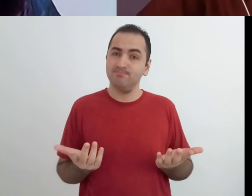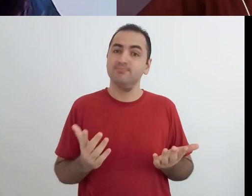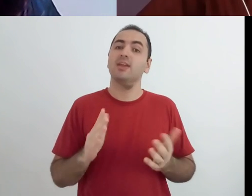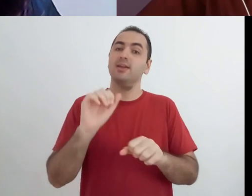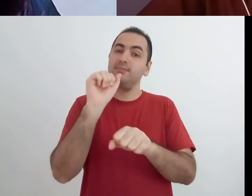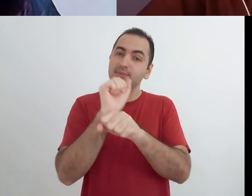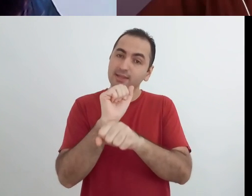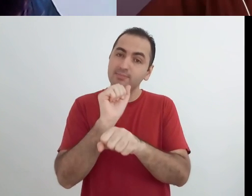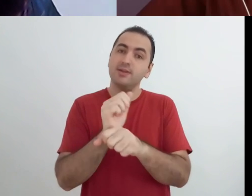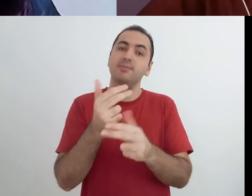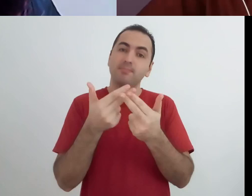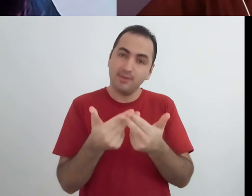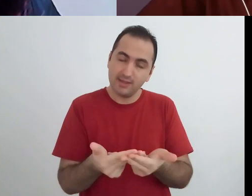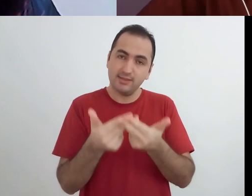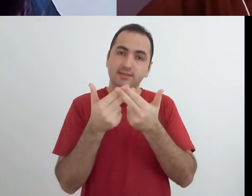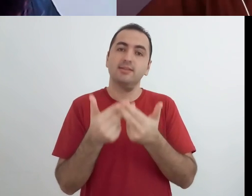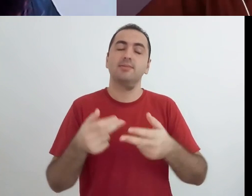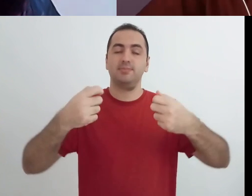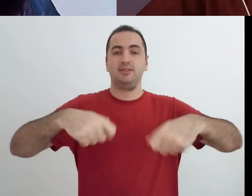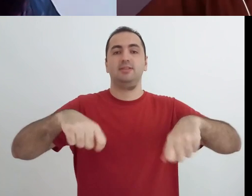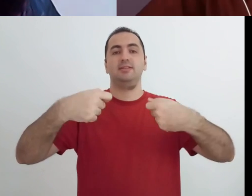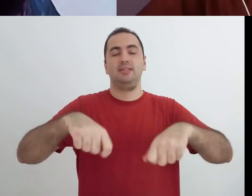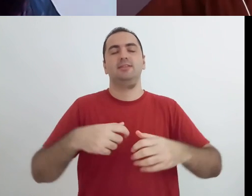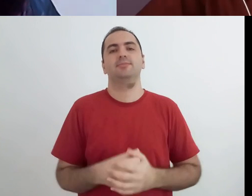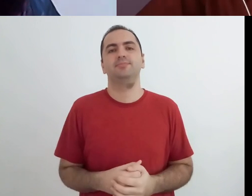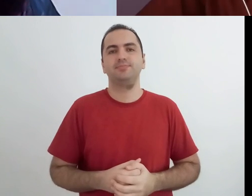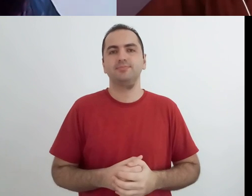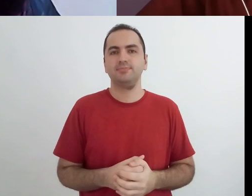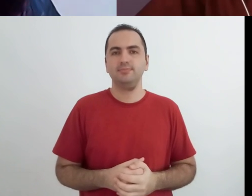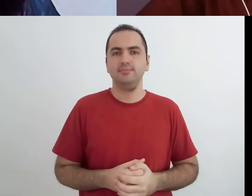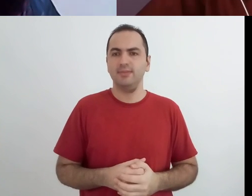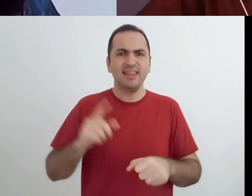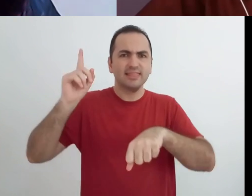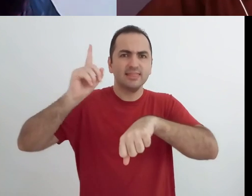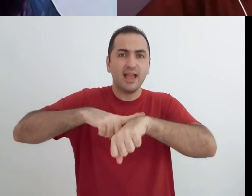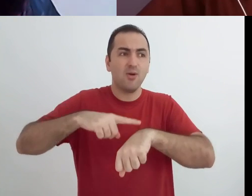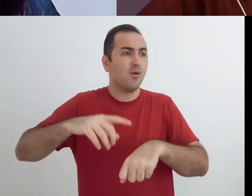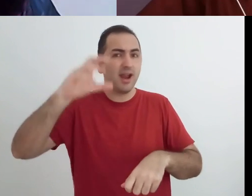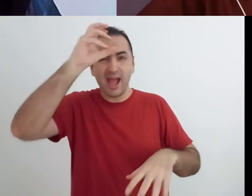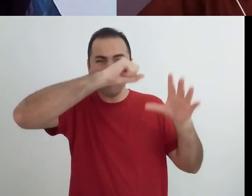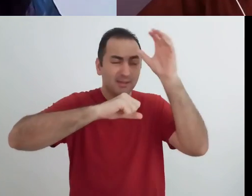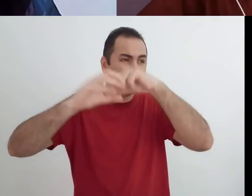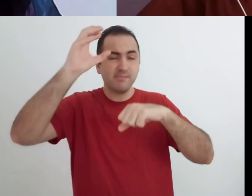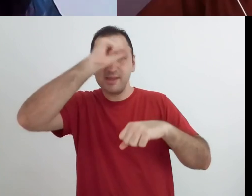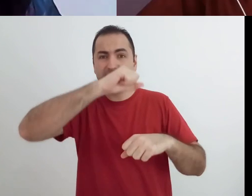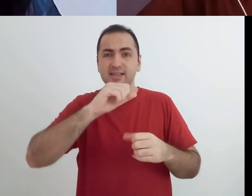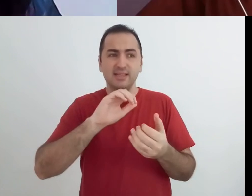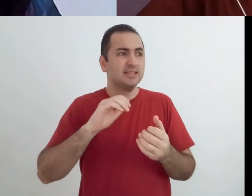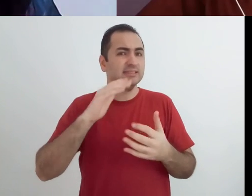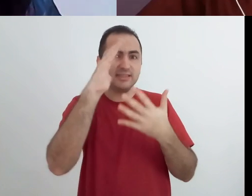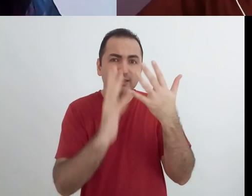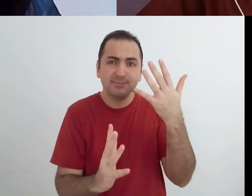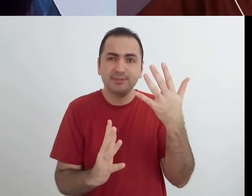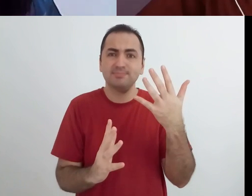não vai acontecer. Isso não vai acontecer logo de cara. Então, quem está aprendendo Libras